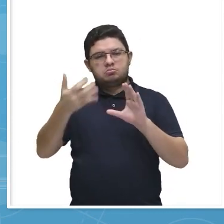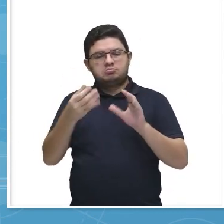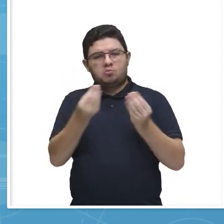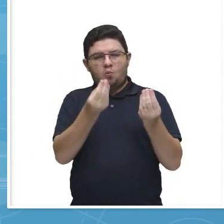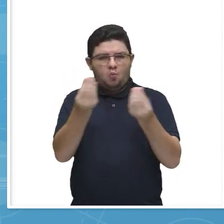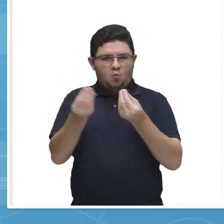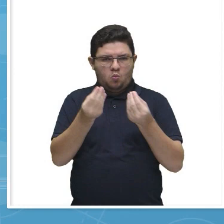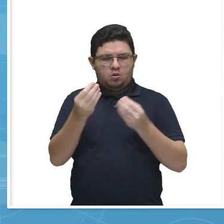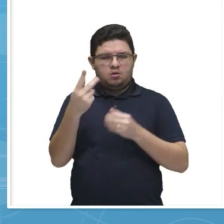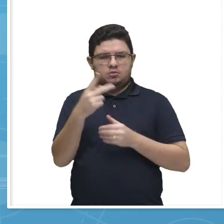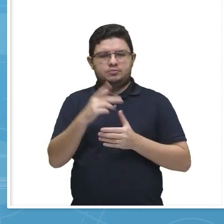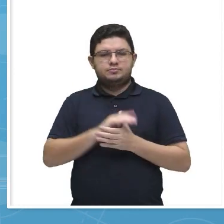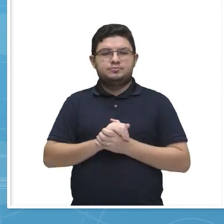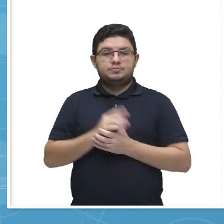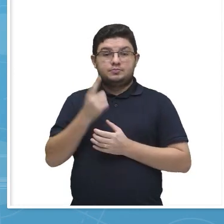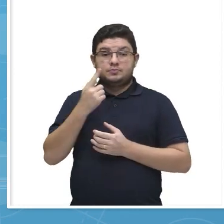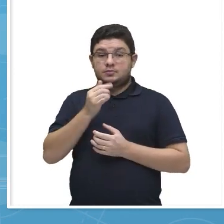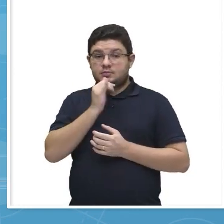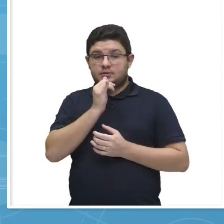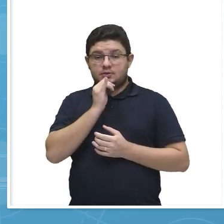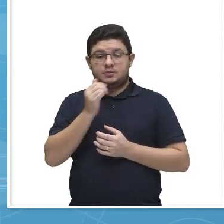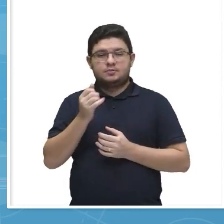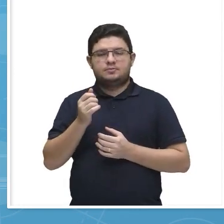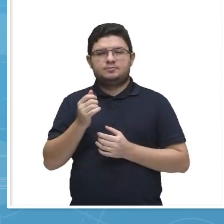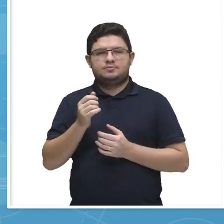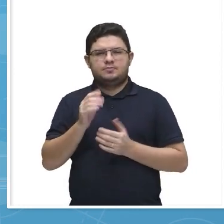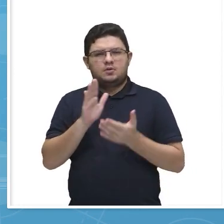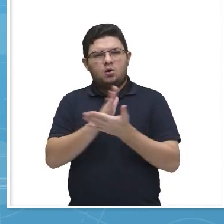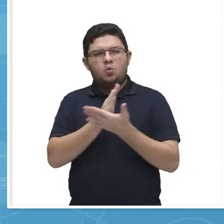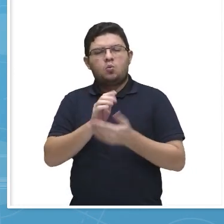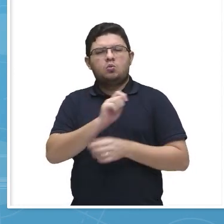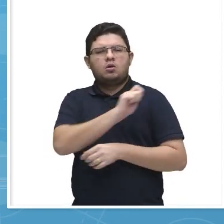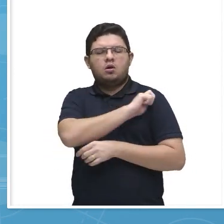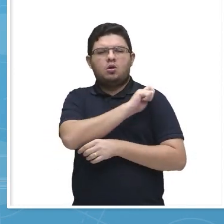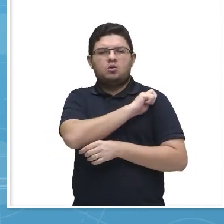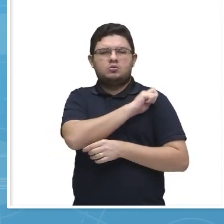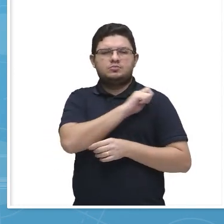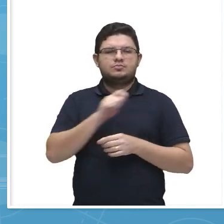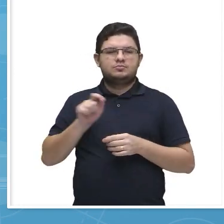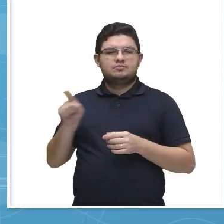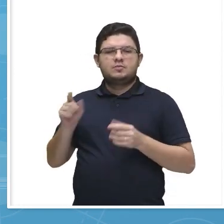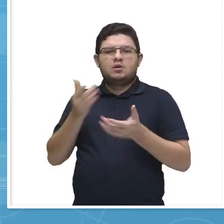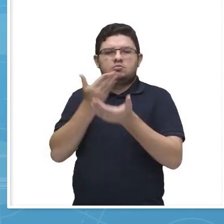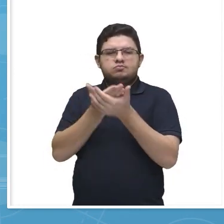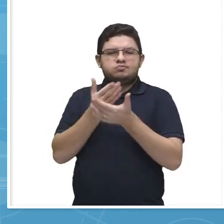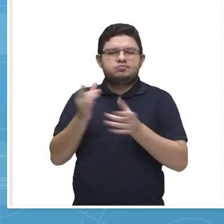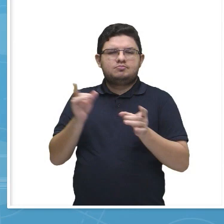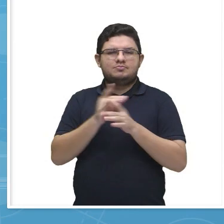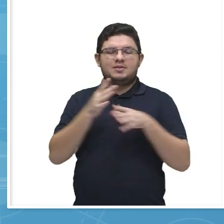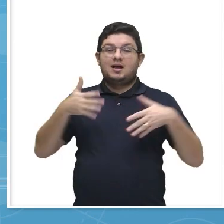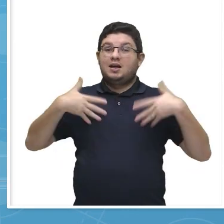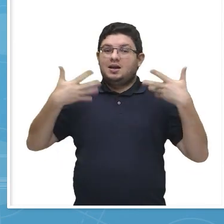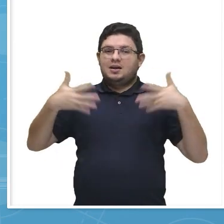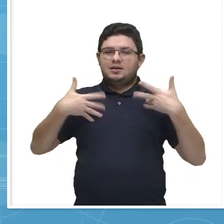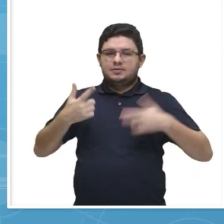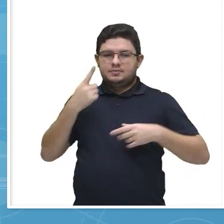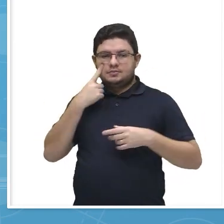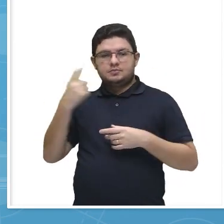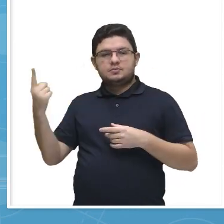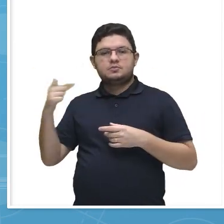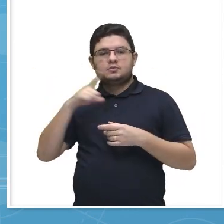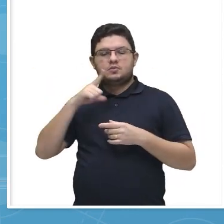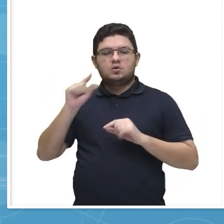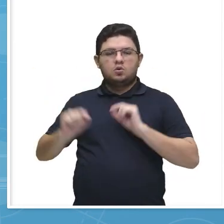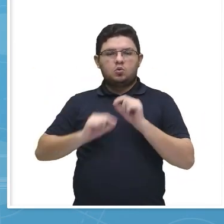aula alegres. Olha aí, predicado verbo nominal. Por quê? Olha só, eu vou ter aqui um